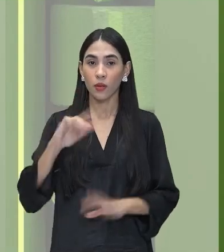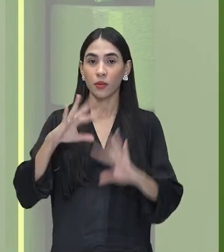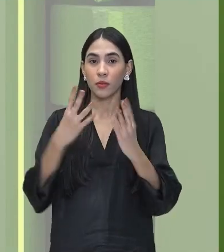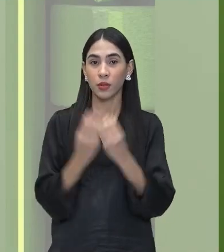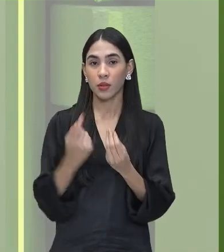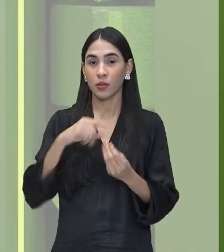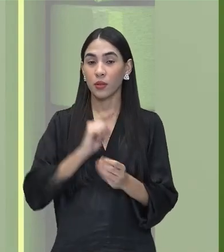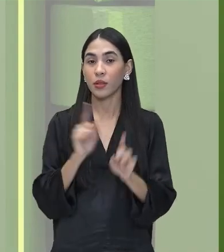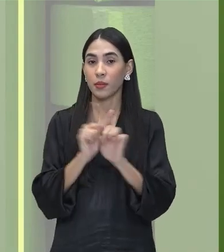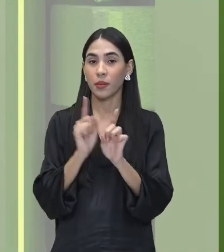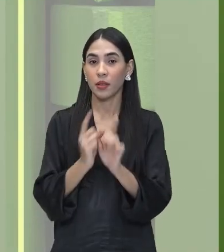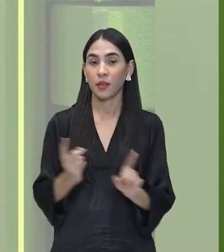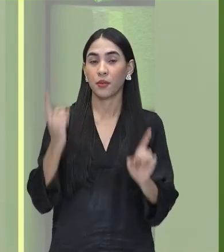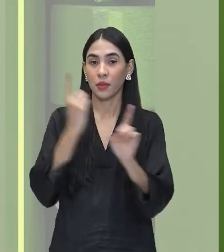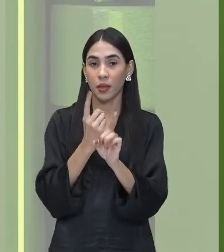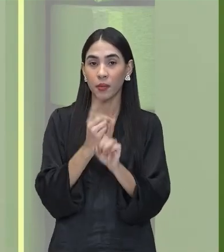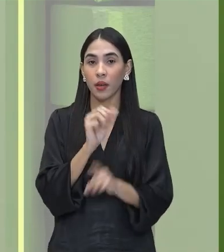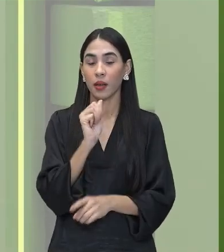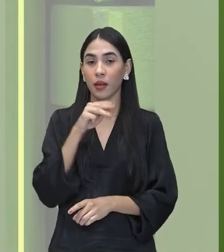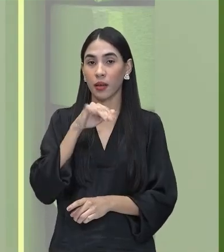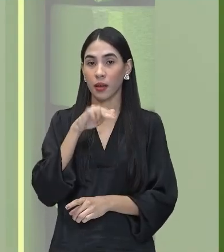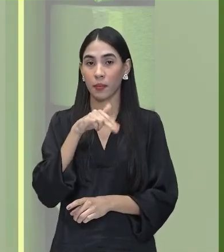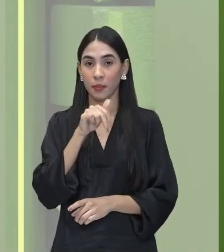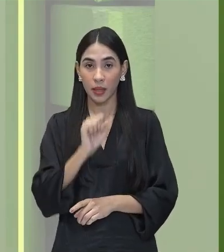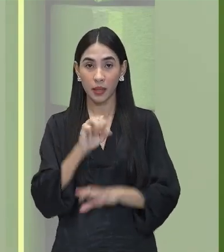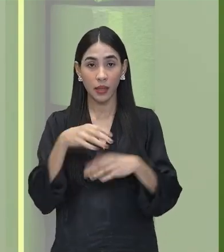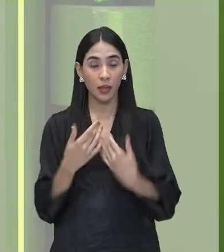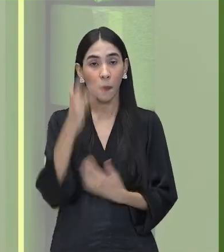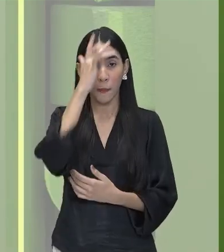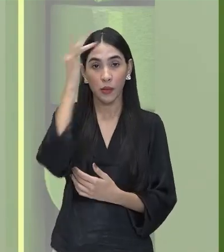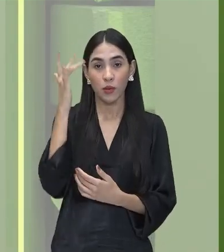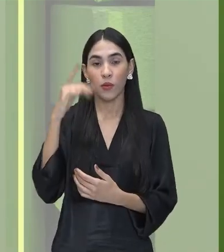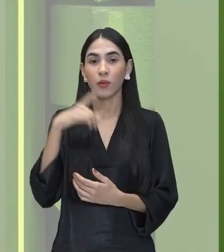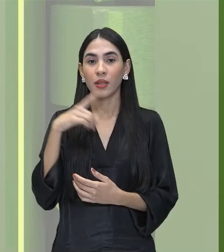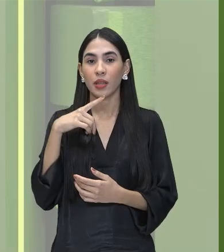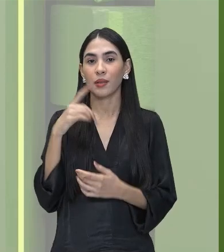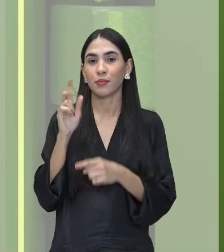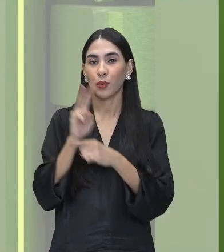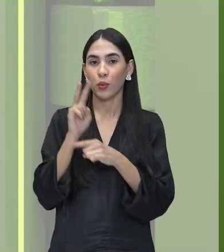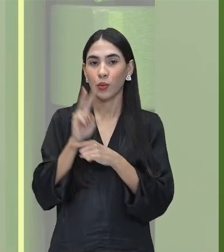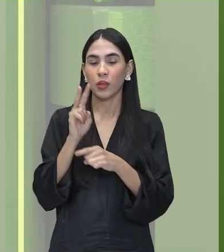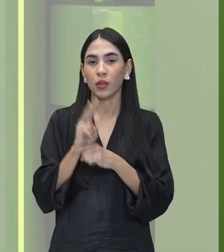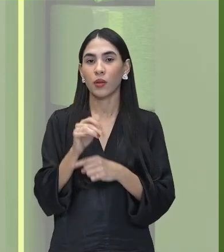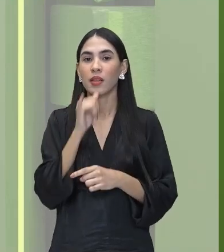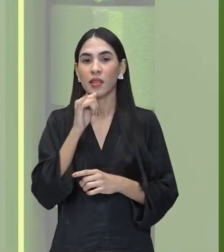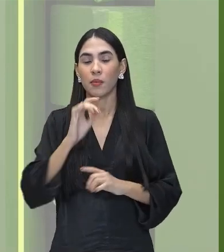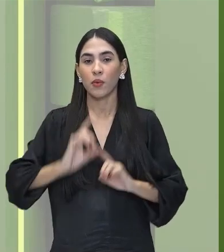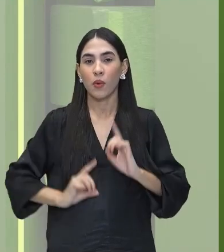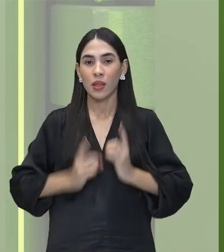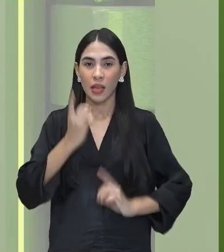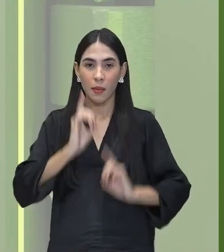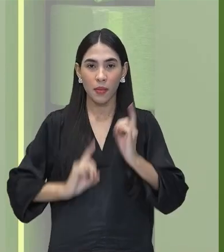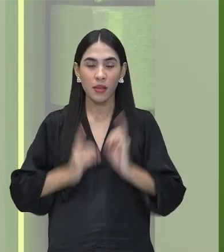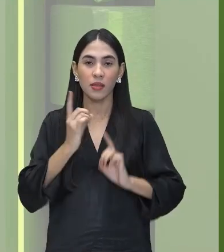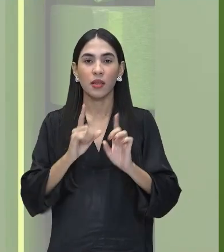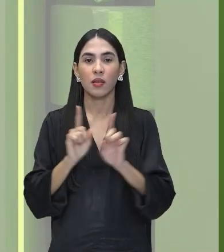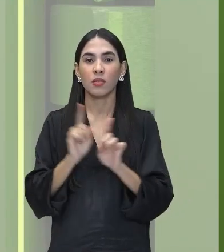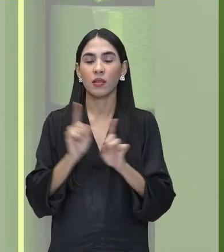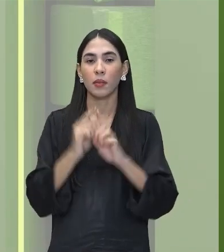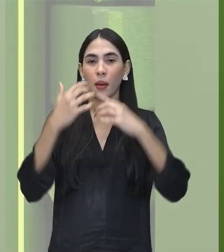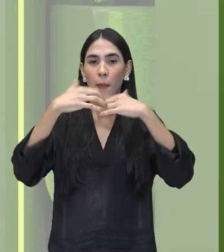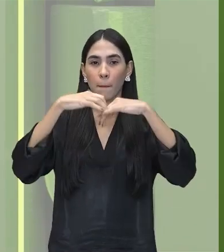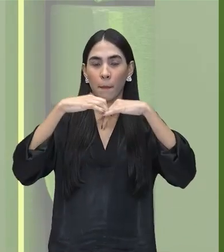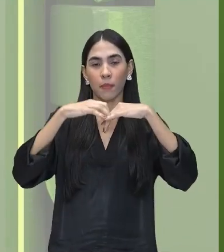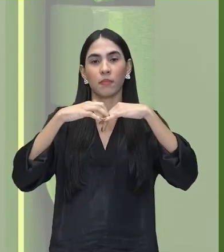as aminas, né? Então, pessoas que estão fazendo tratamento para depressão, para distúrbios de